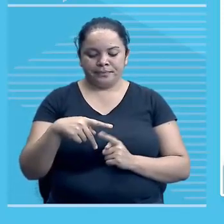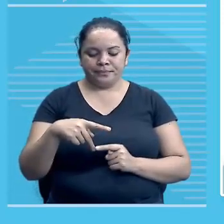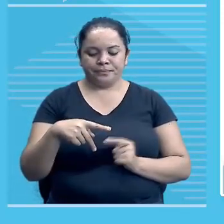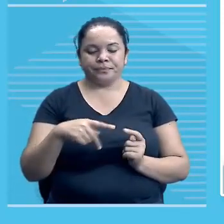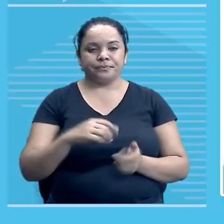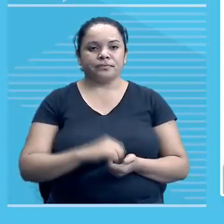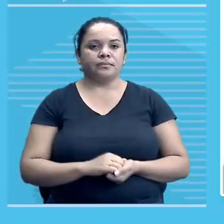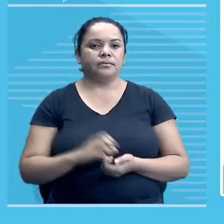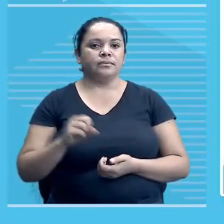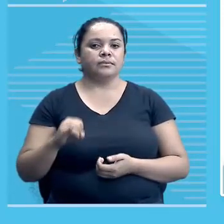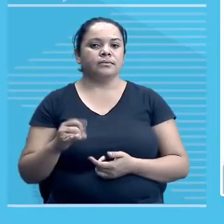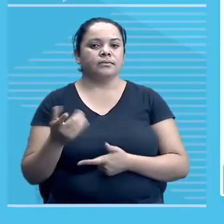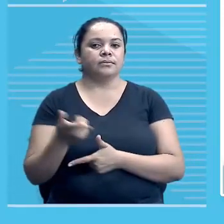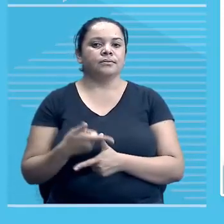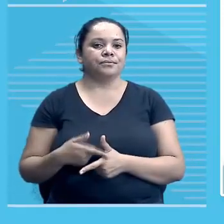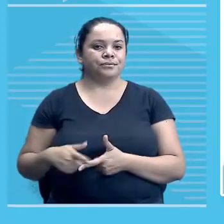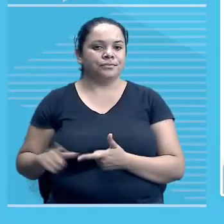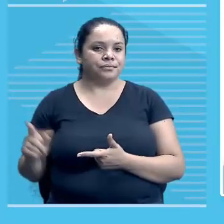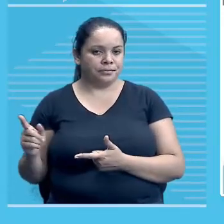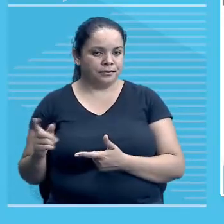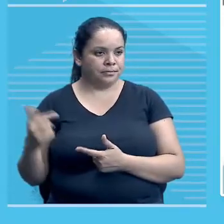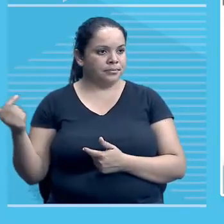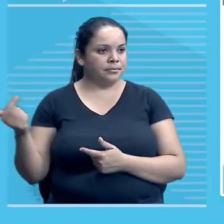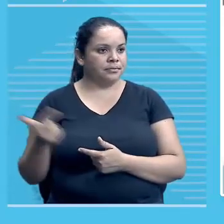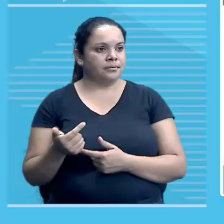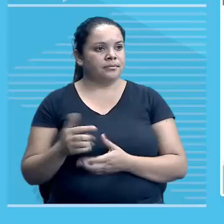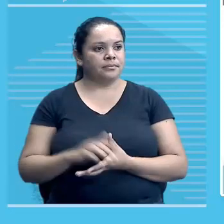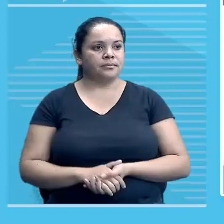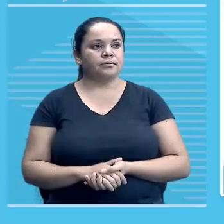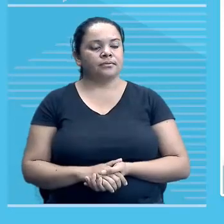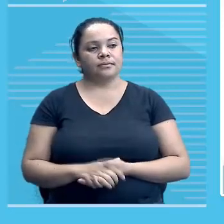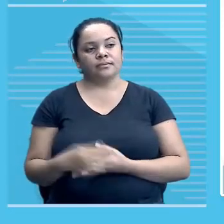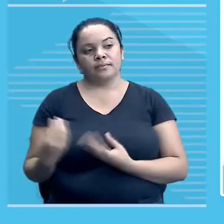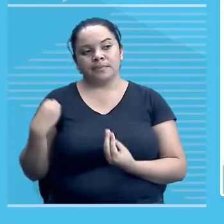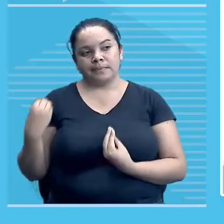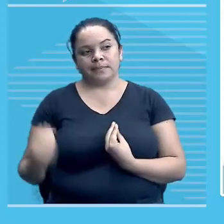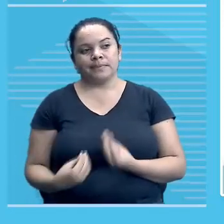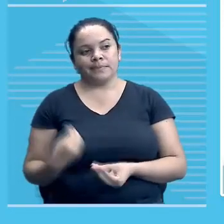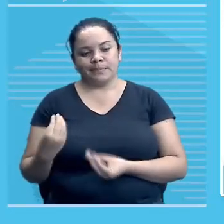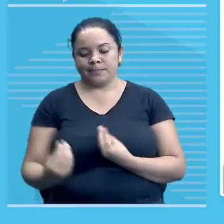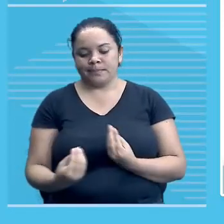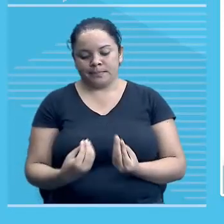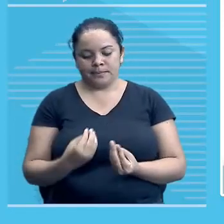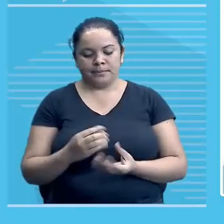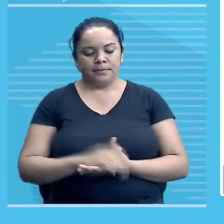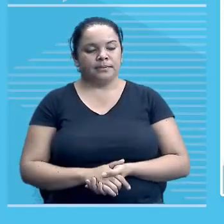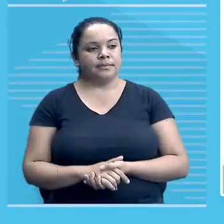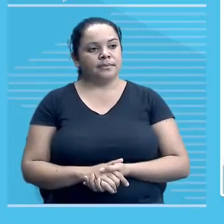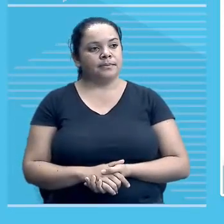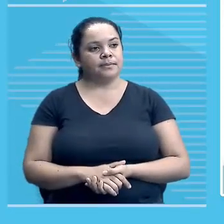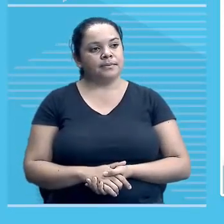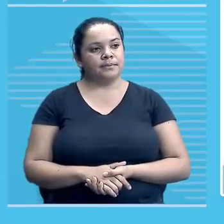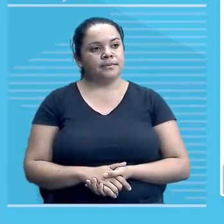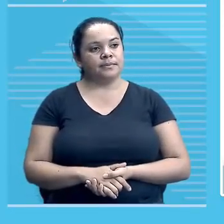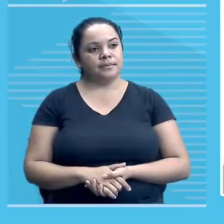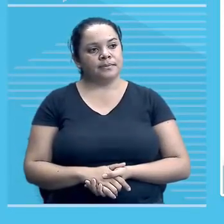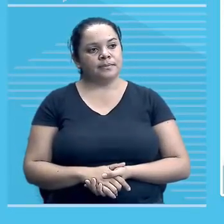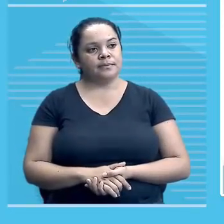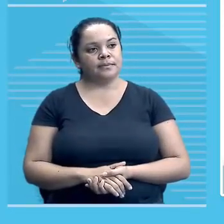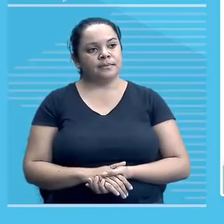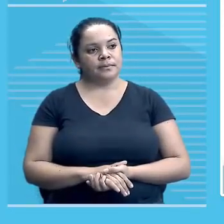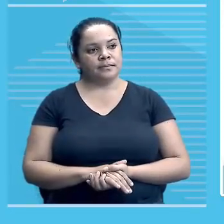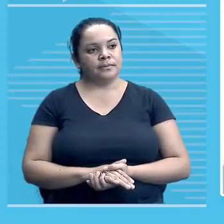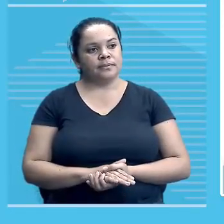a tua equação aqui por 2, vai ficar como? X mais Y é igual a